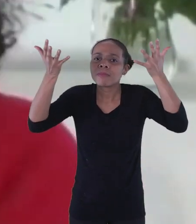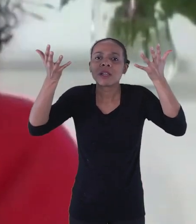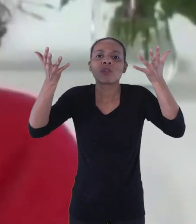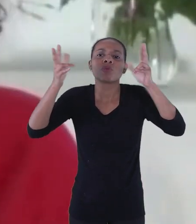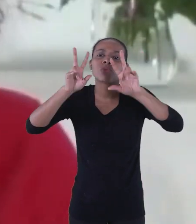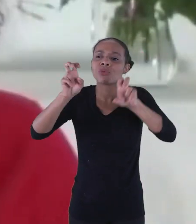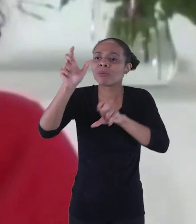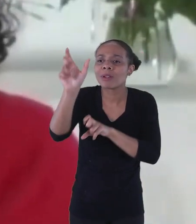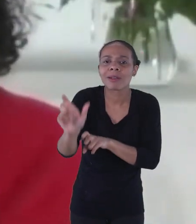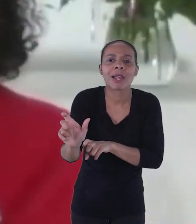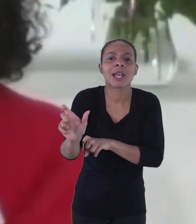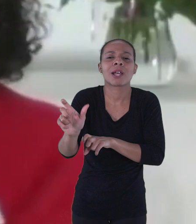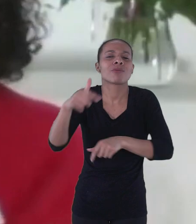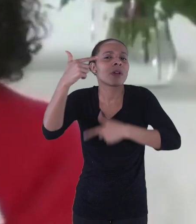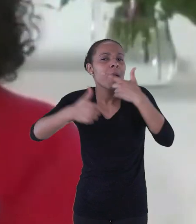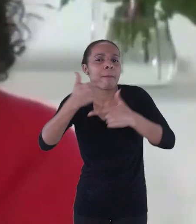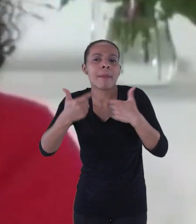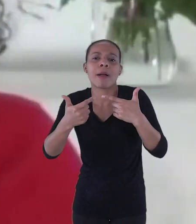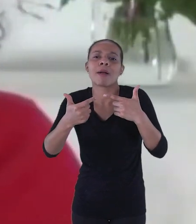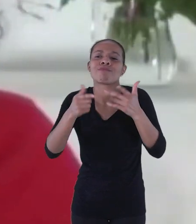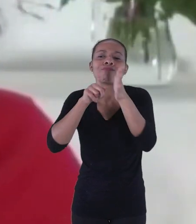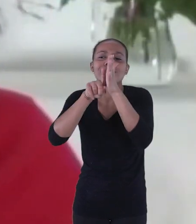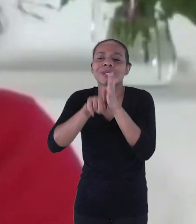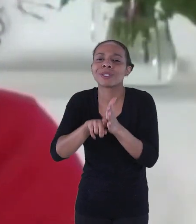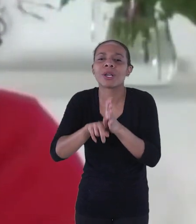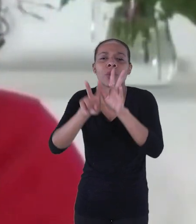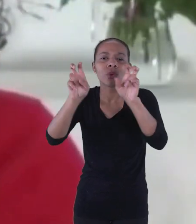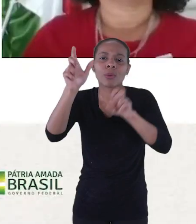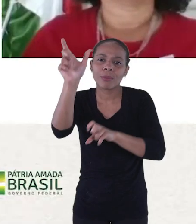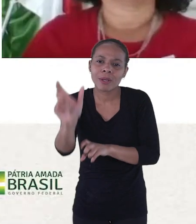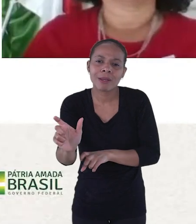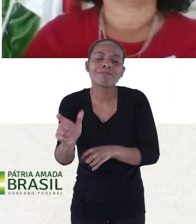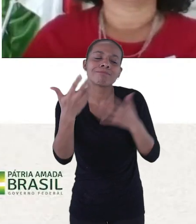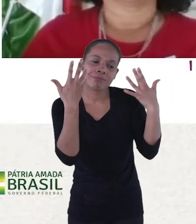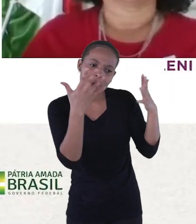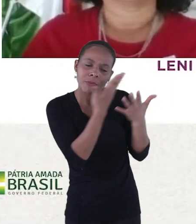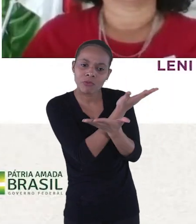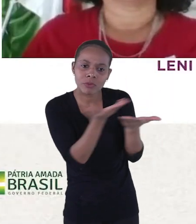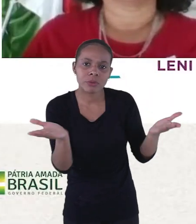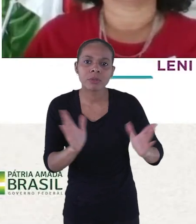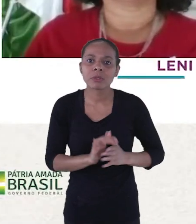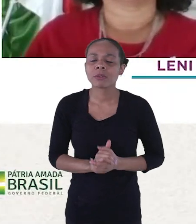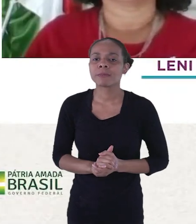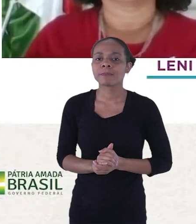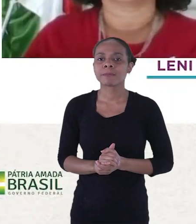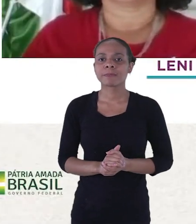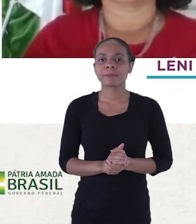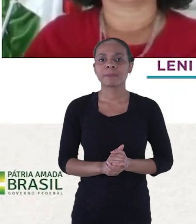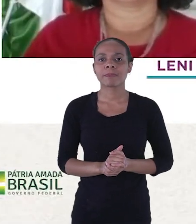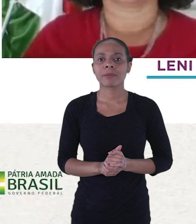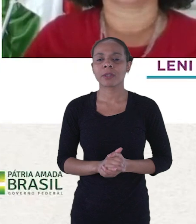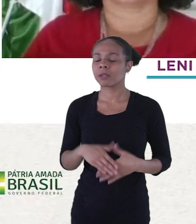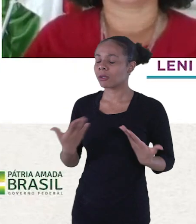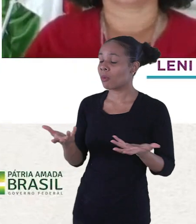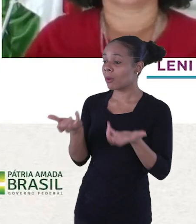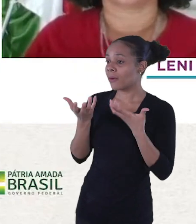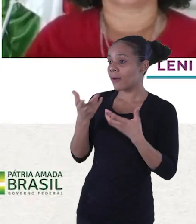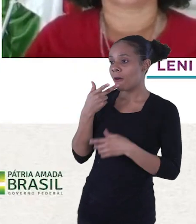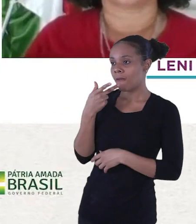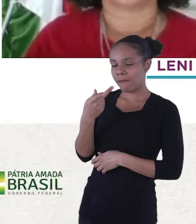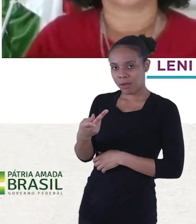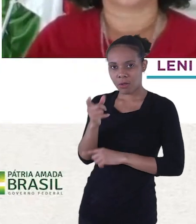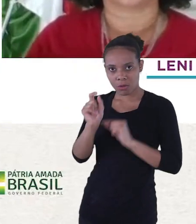sobre ela e sobre o que vocês fizeram. E você, Tom? Eu queria dizer, França, assim, concordo bem